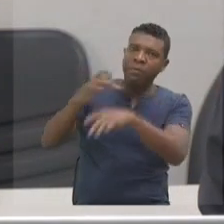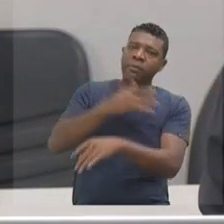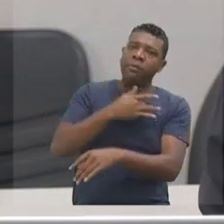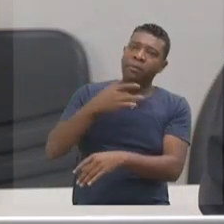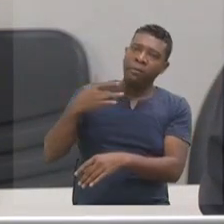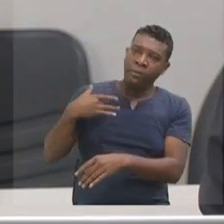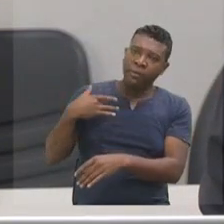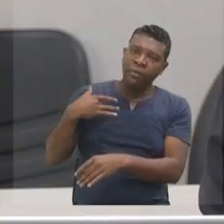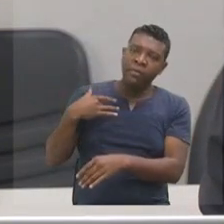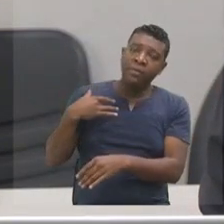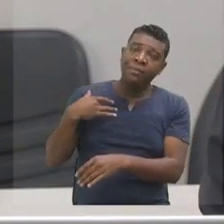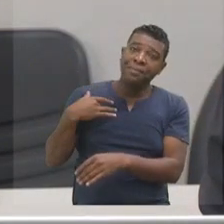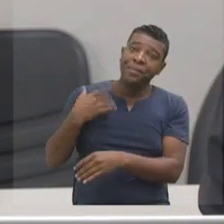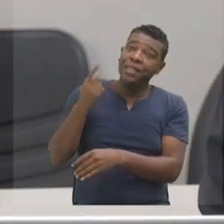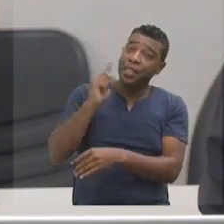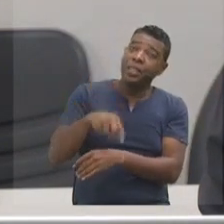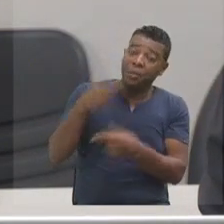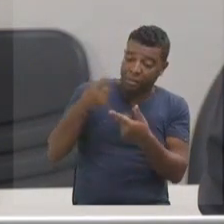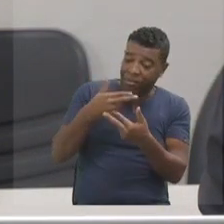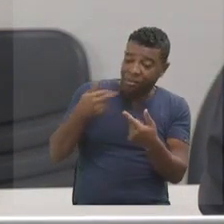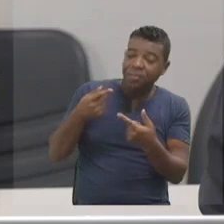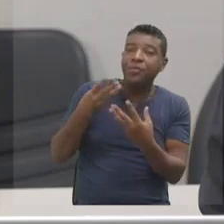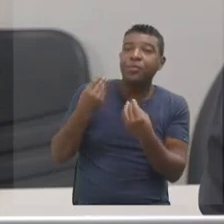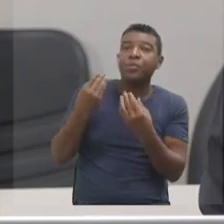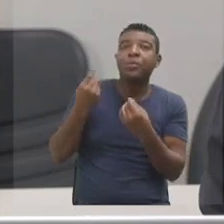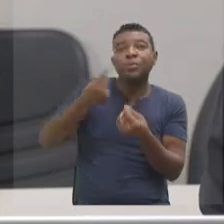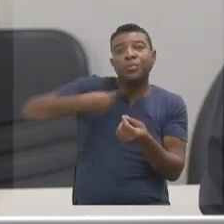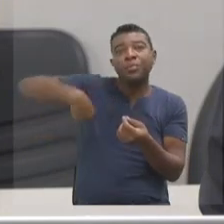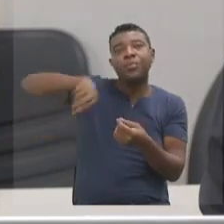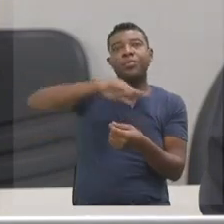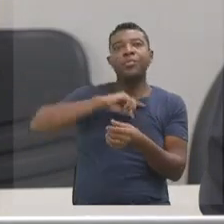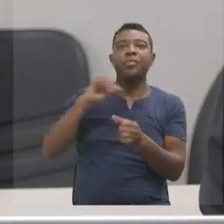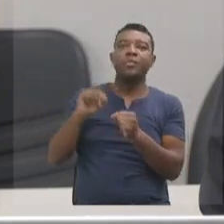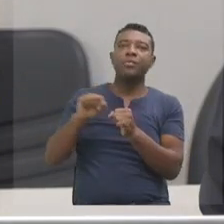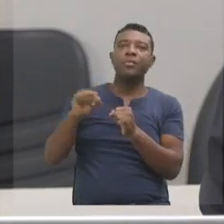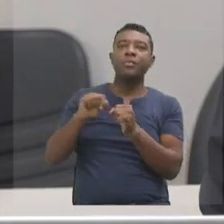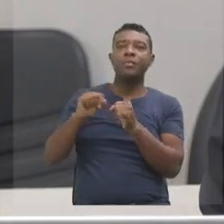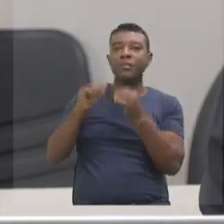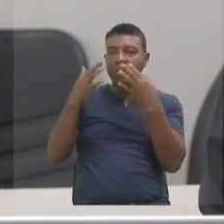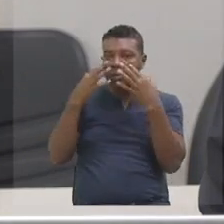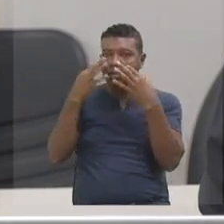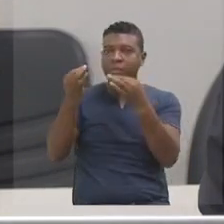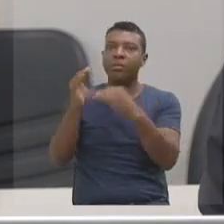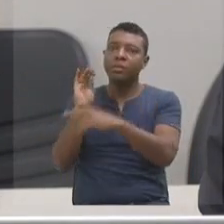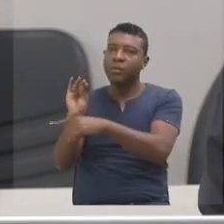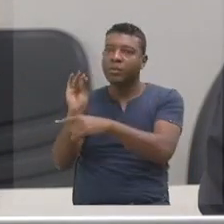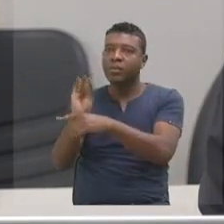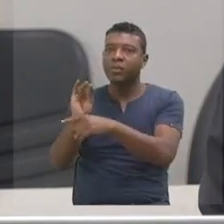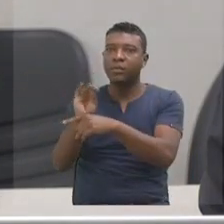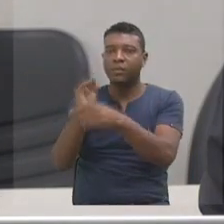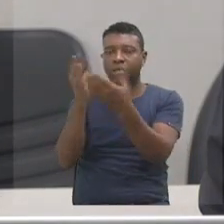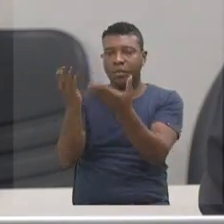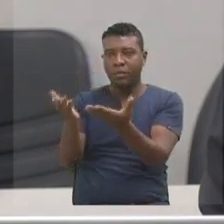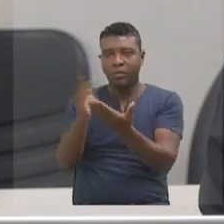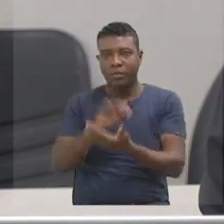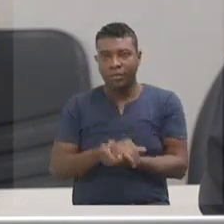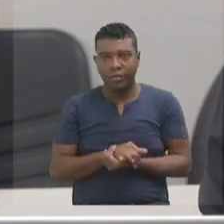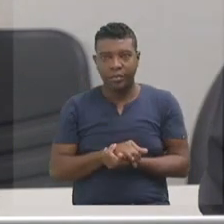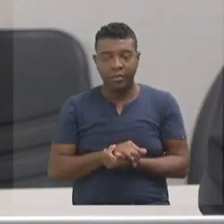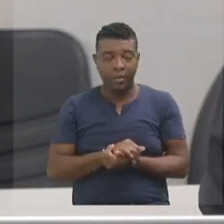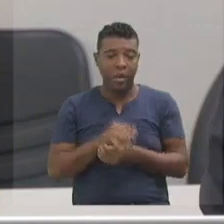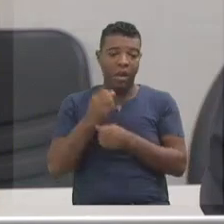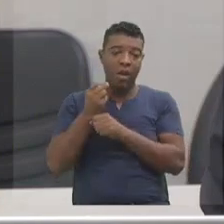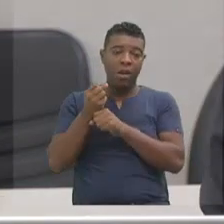é uma algo muito muito feito pela gente então em 2021 a gente tem